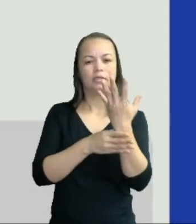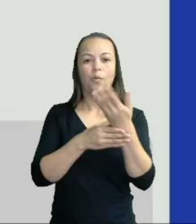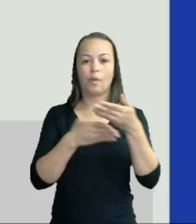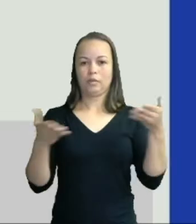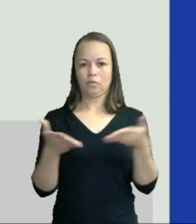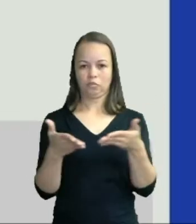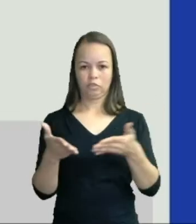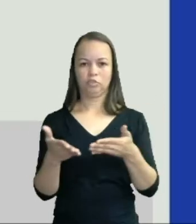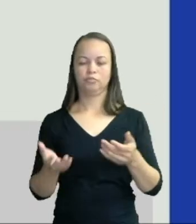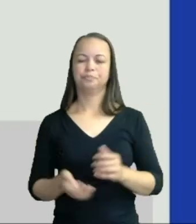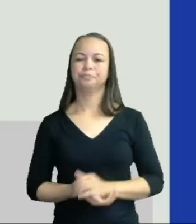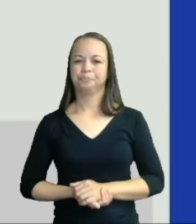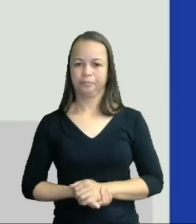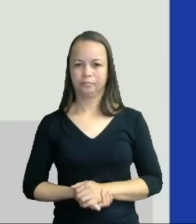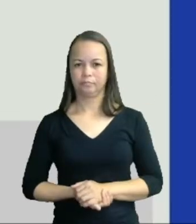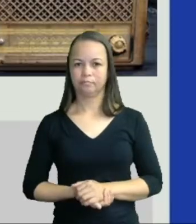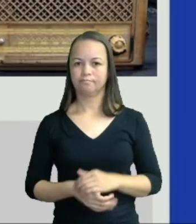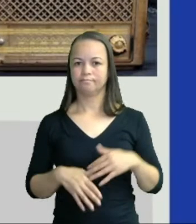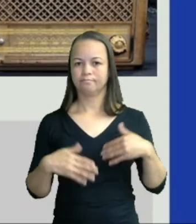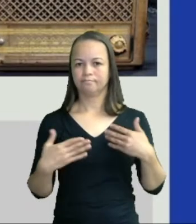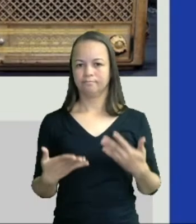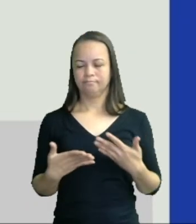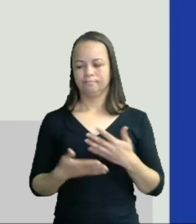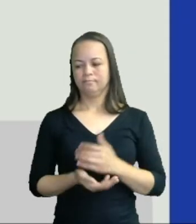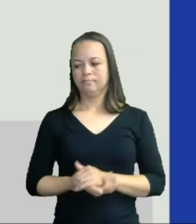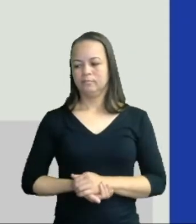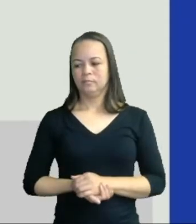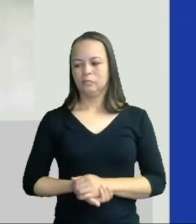os dias de hoje. Então,